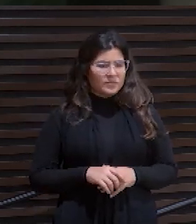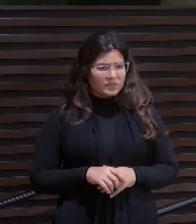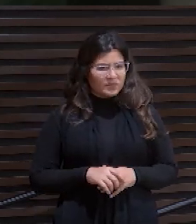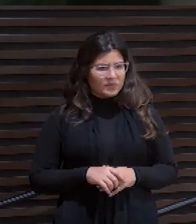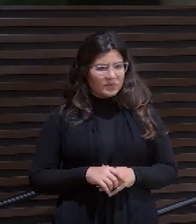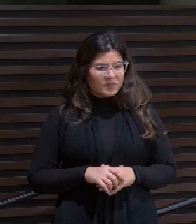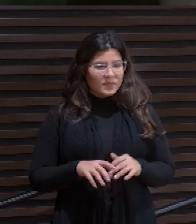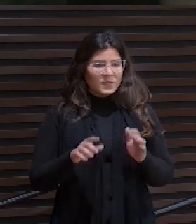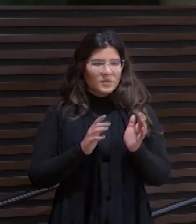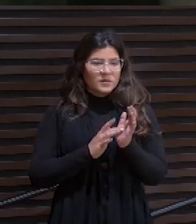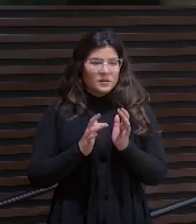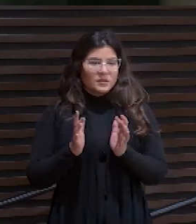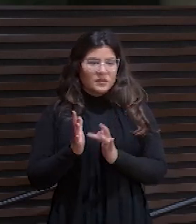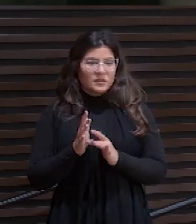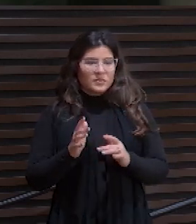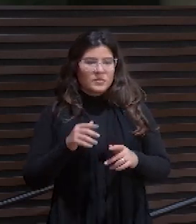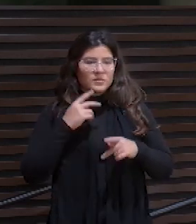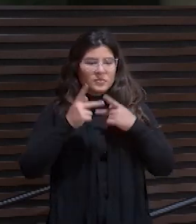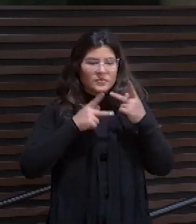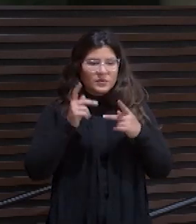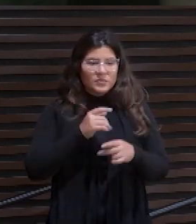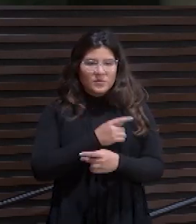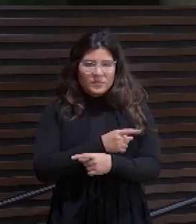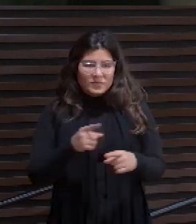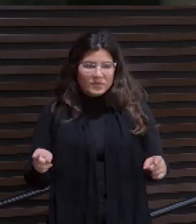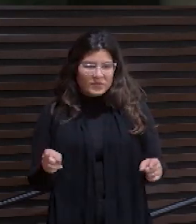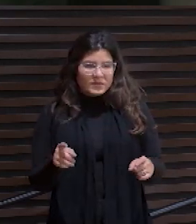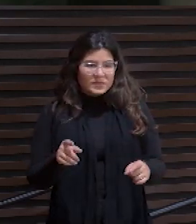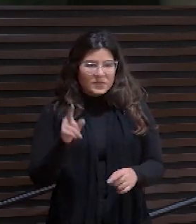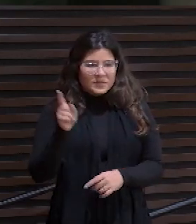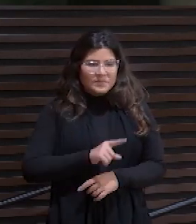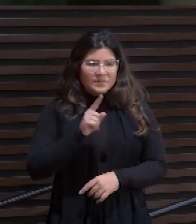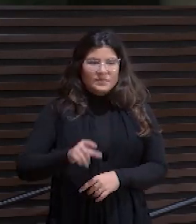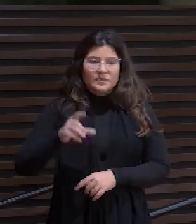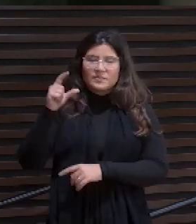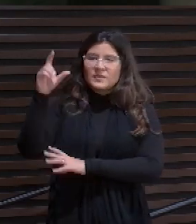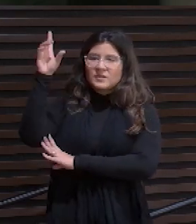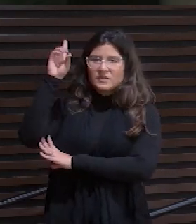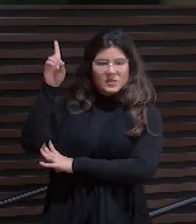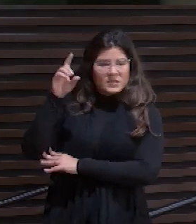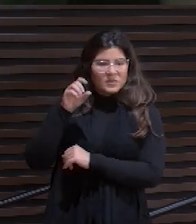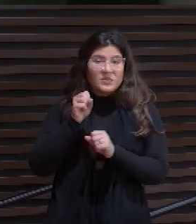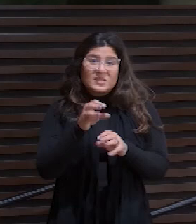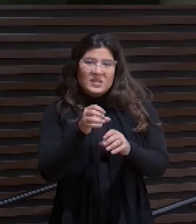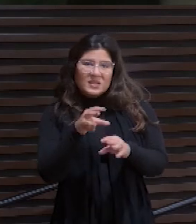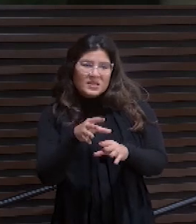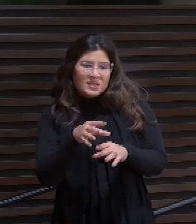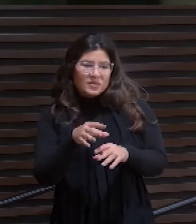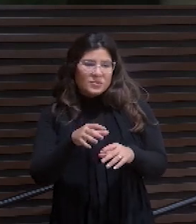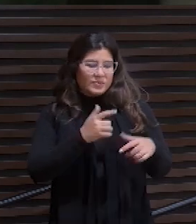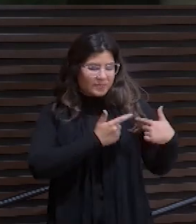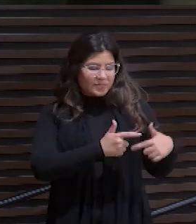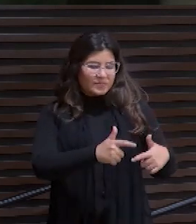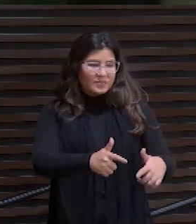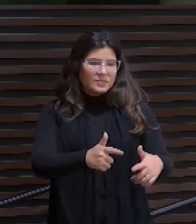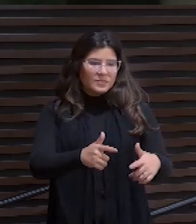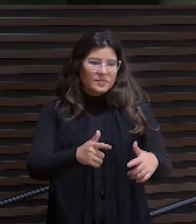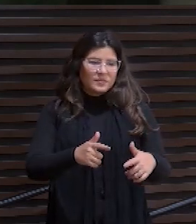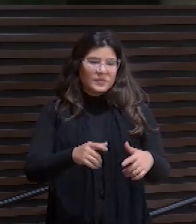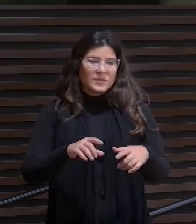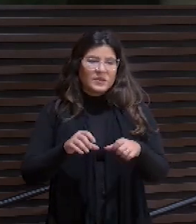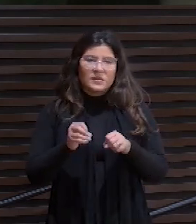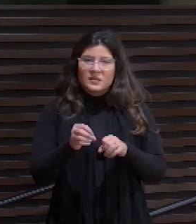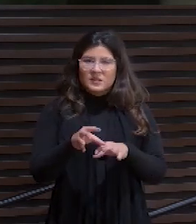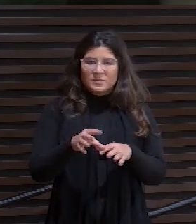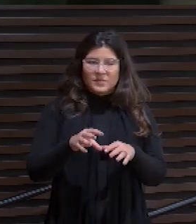vocês invalidam a palavra de Deus por causa da vossa tradição, ensinando doutrinas que são preceitos de homens, em vão